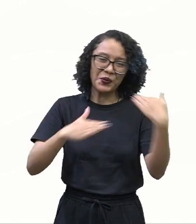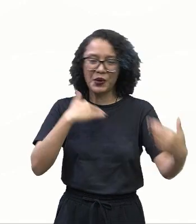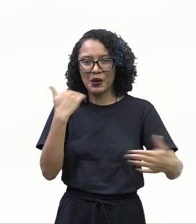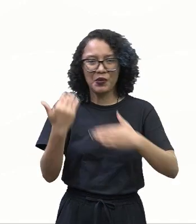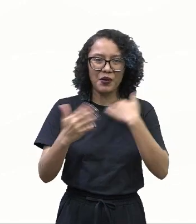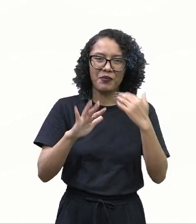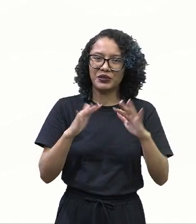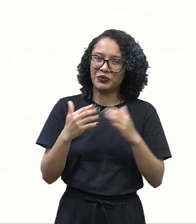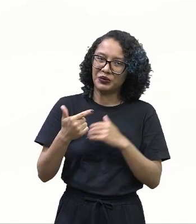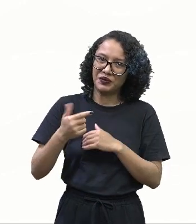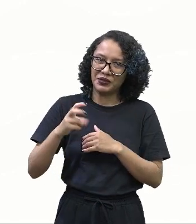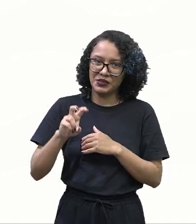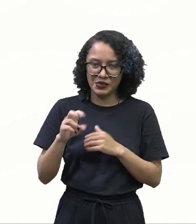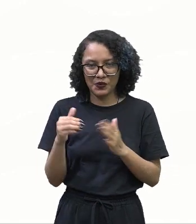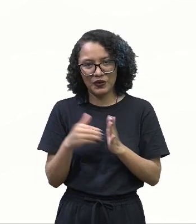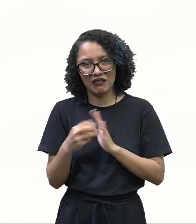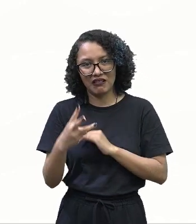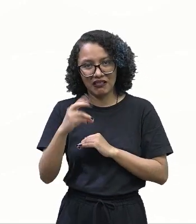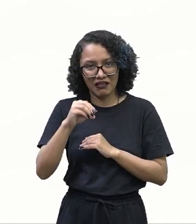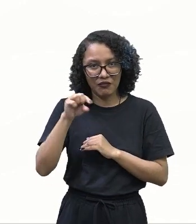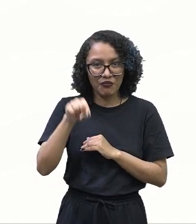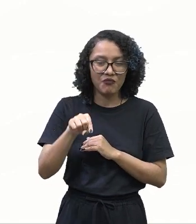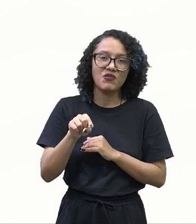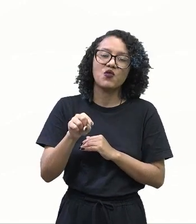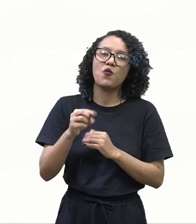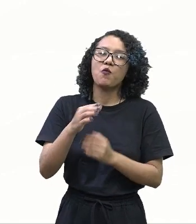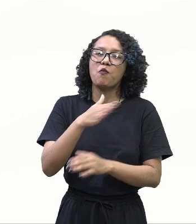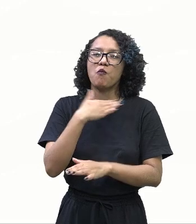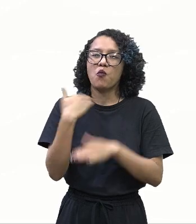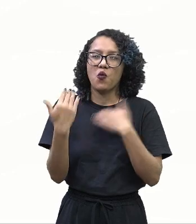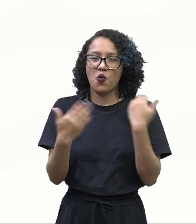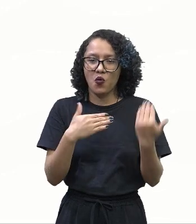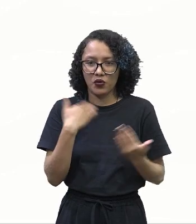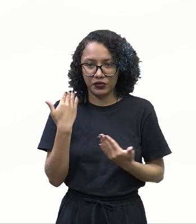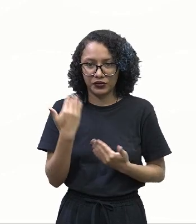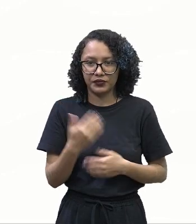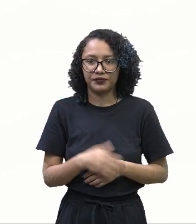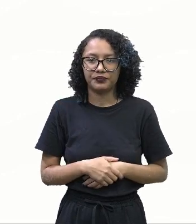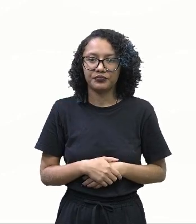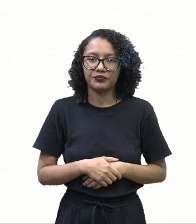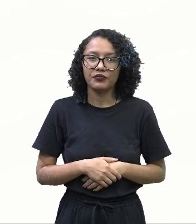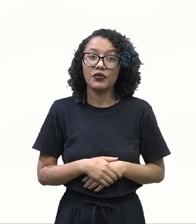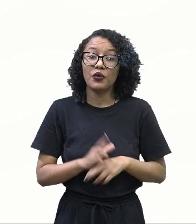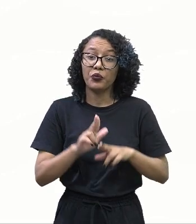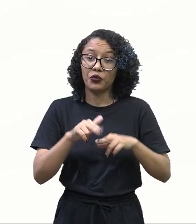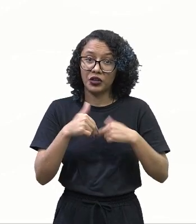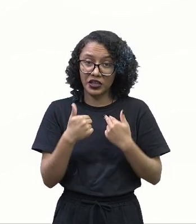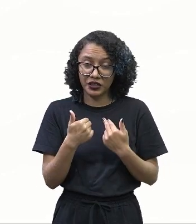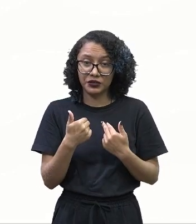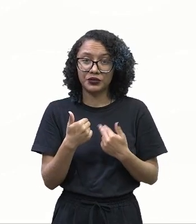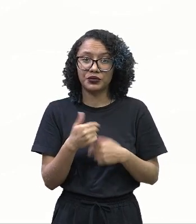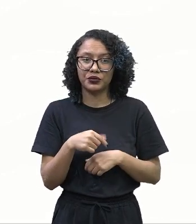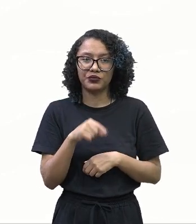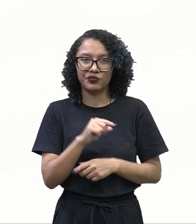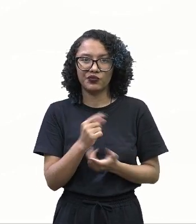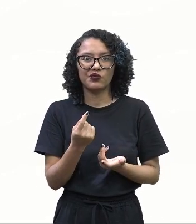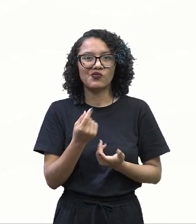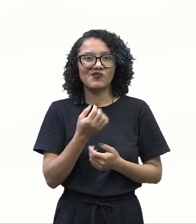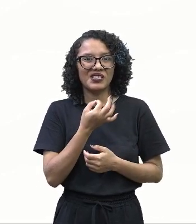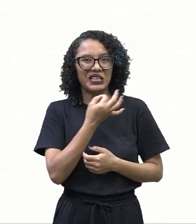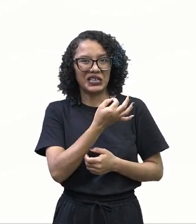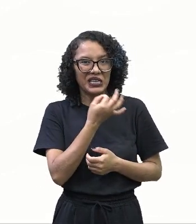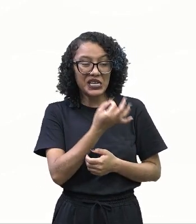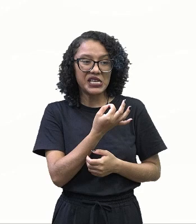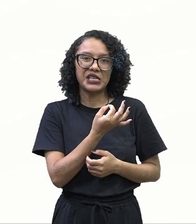25 mil a 30 mil mortos. Isso vai impactar negativamente a imagem da República, porque boa